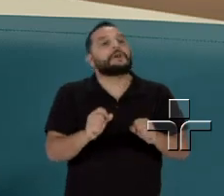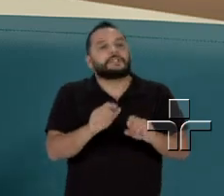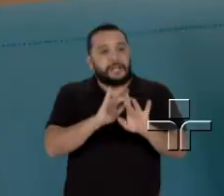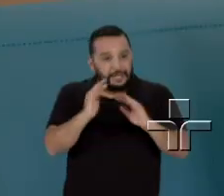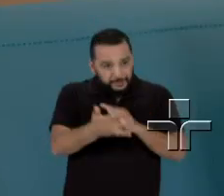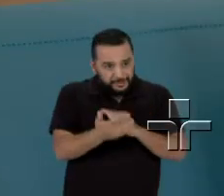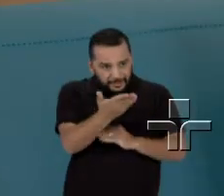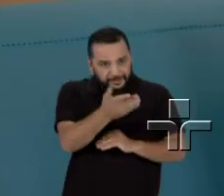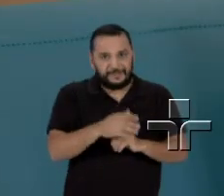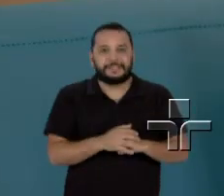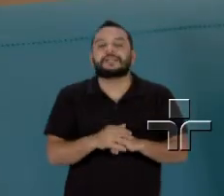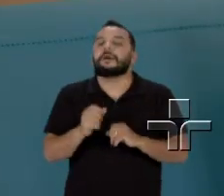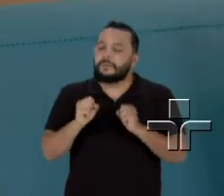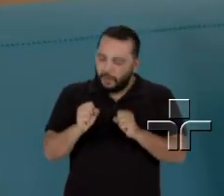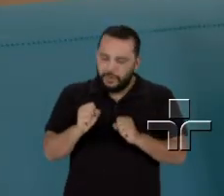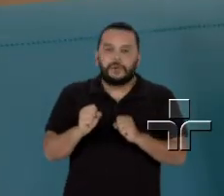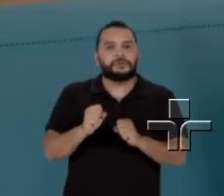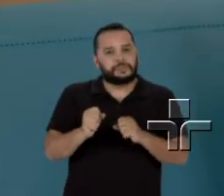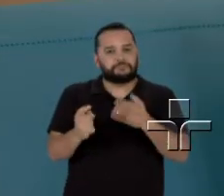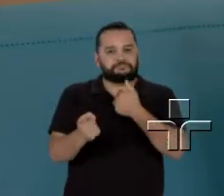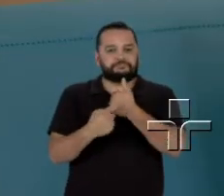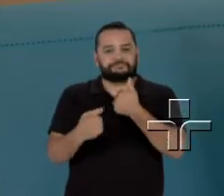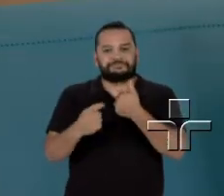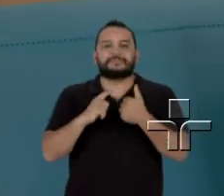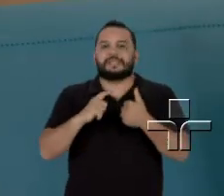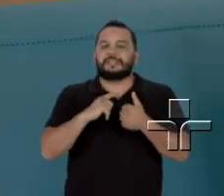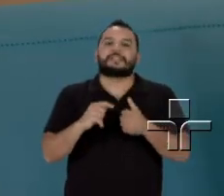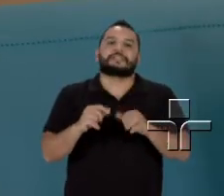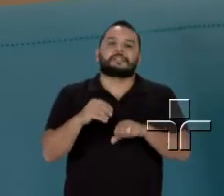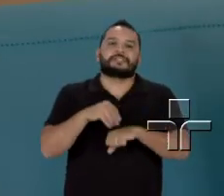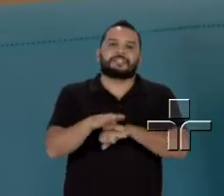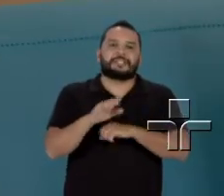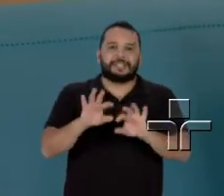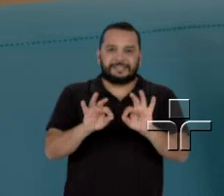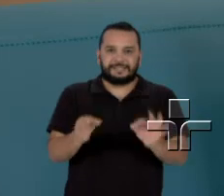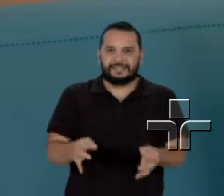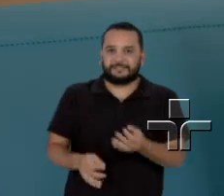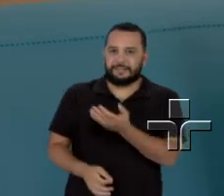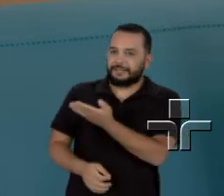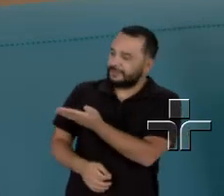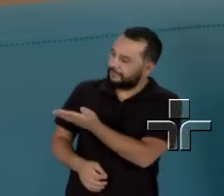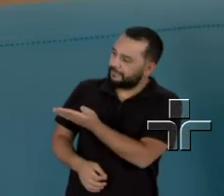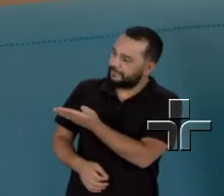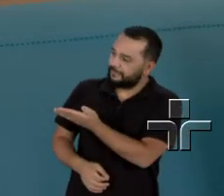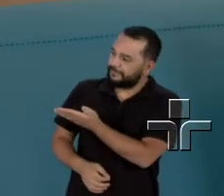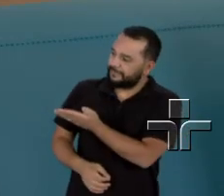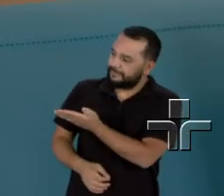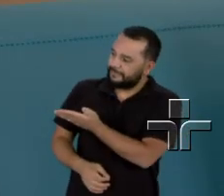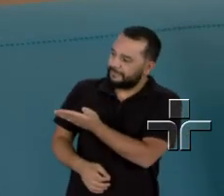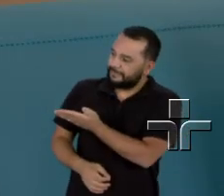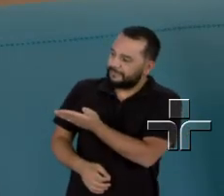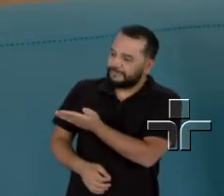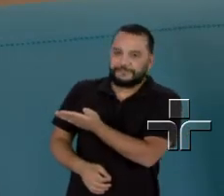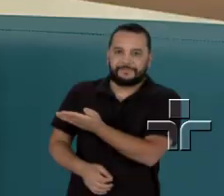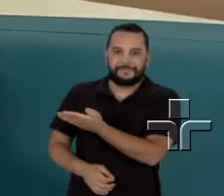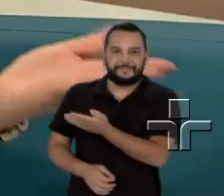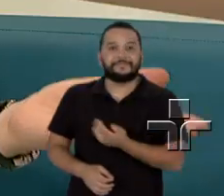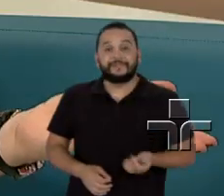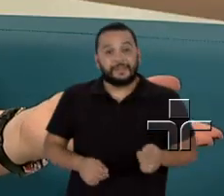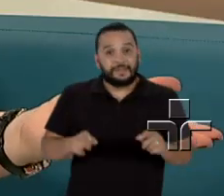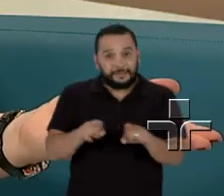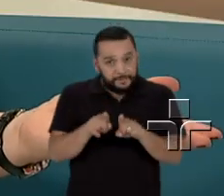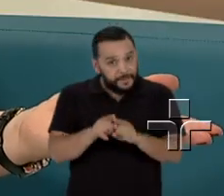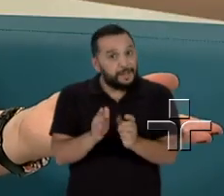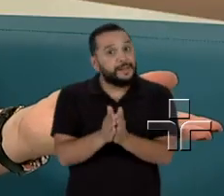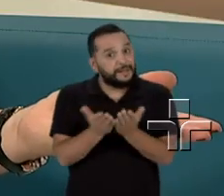redes sociais só de me seguir tem muita dica simples para o dia a dia é a roupa patrícia lages oficial o time tem seis